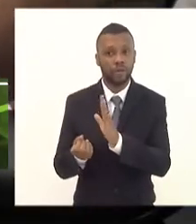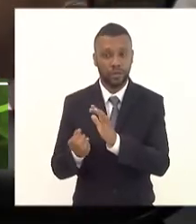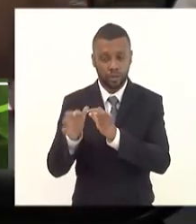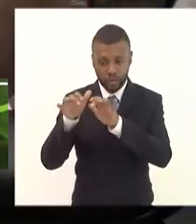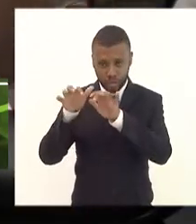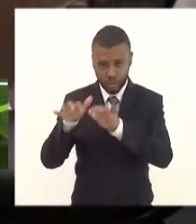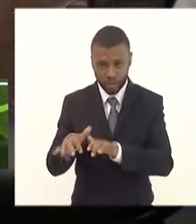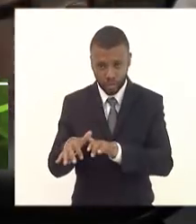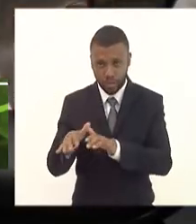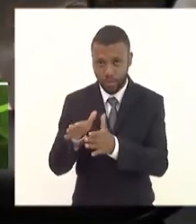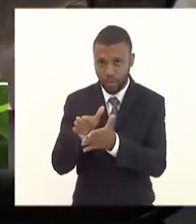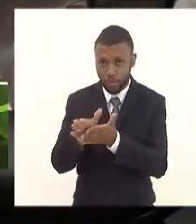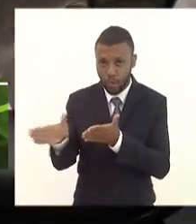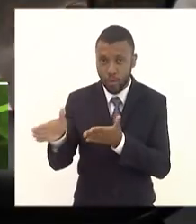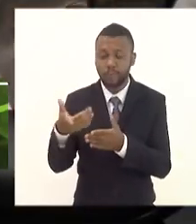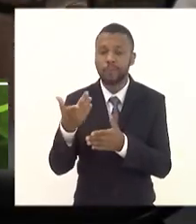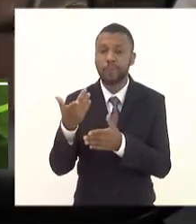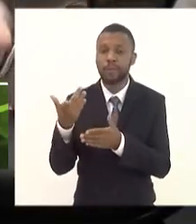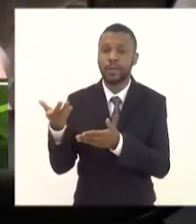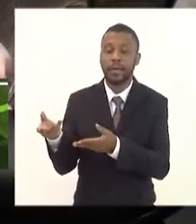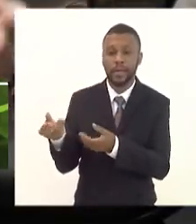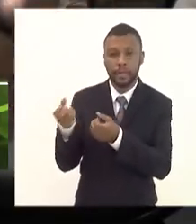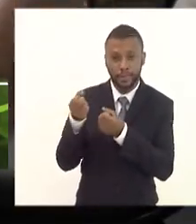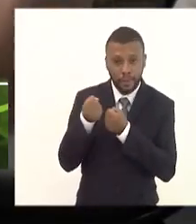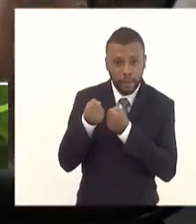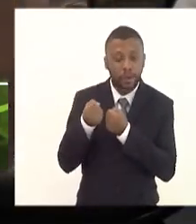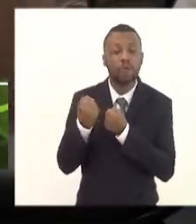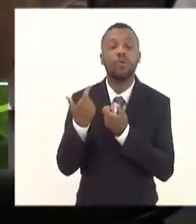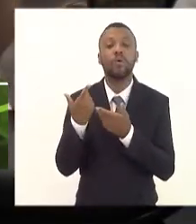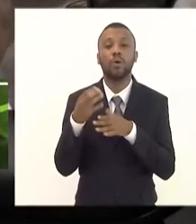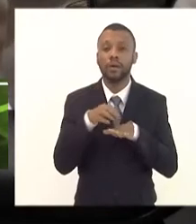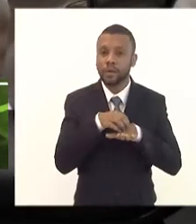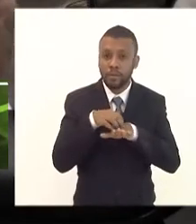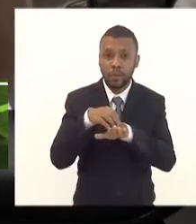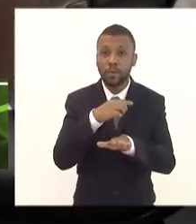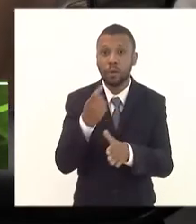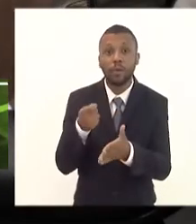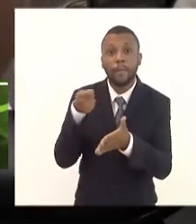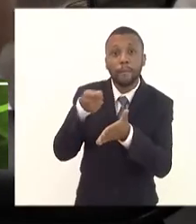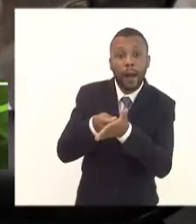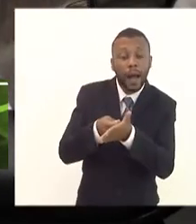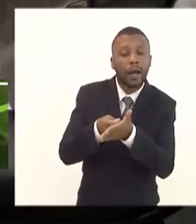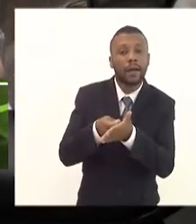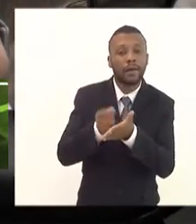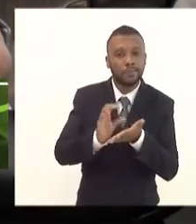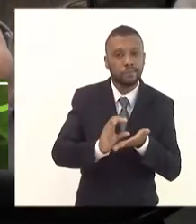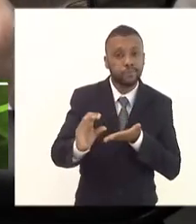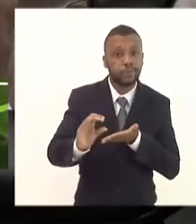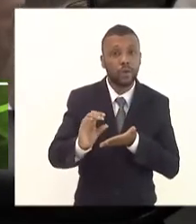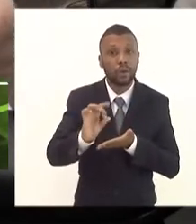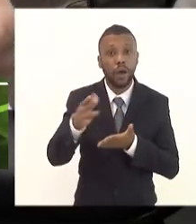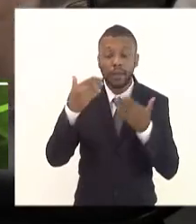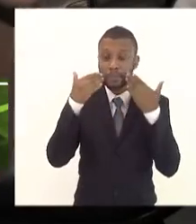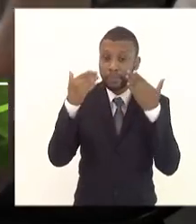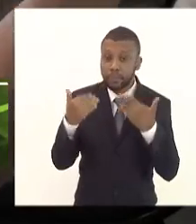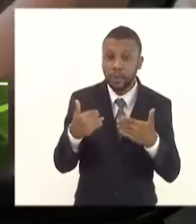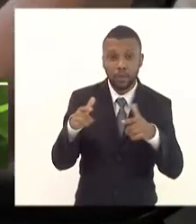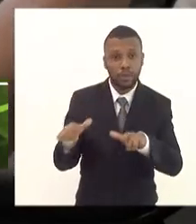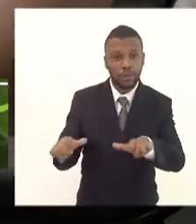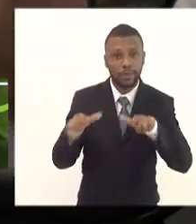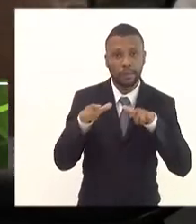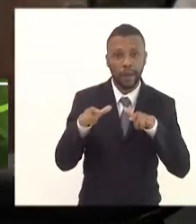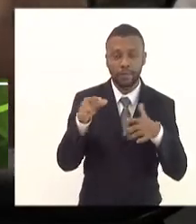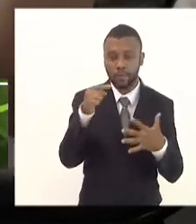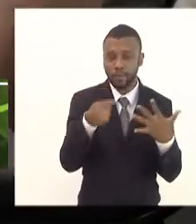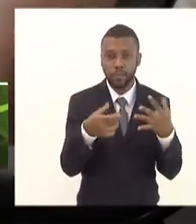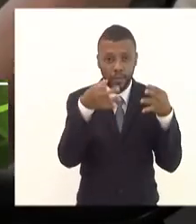recebeu, alguém devidamente habilitado recebeu esse material. Então, a gente só paga o serviço mediante a apresentação desse certificado. Tem que estar completo